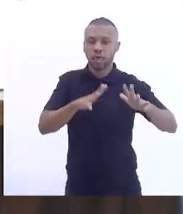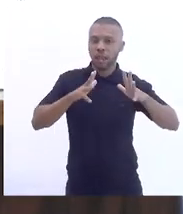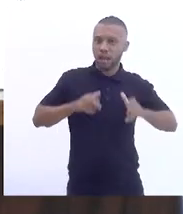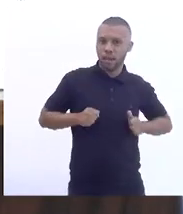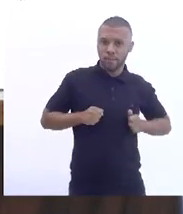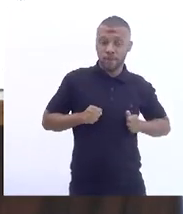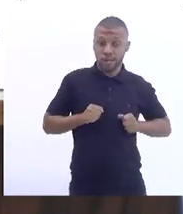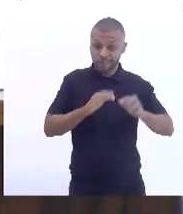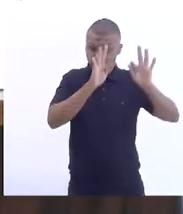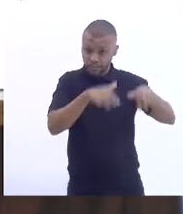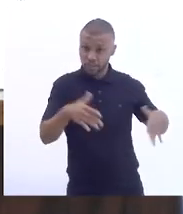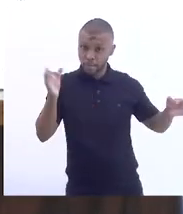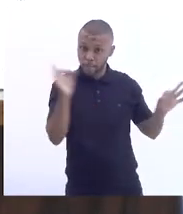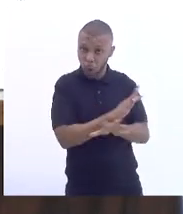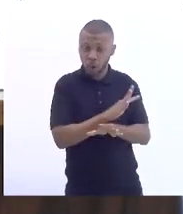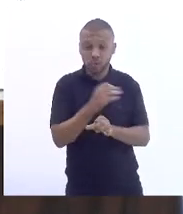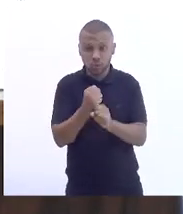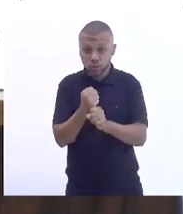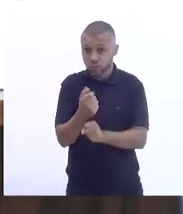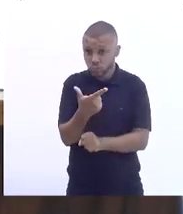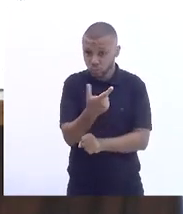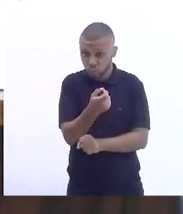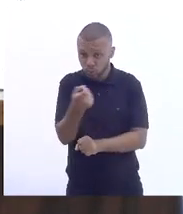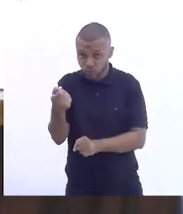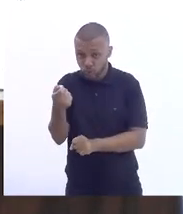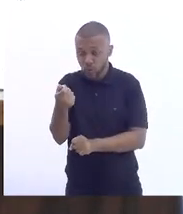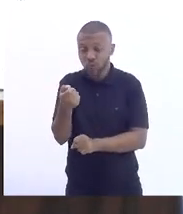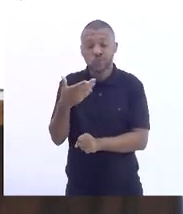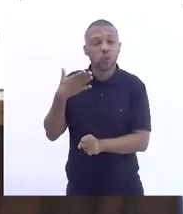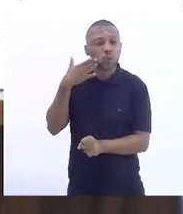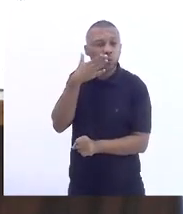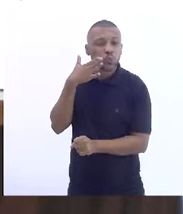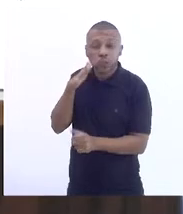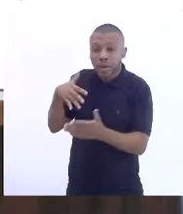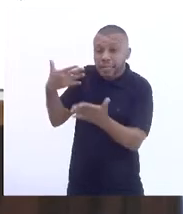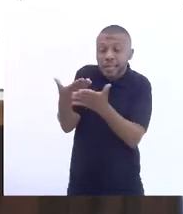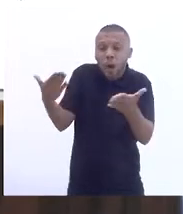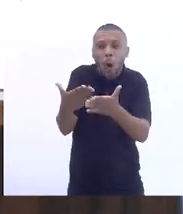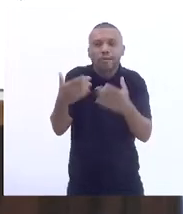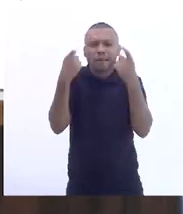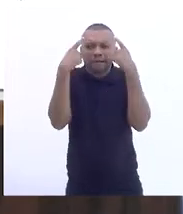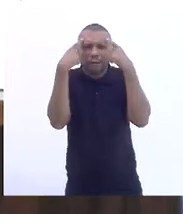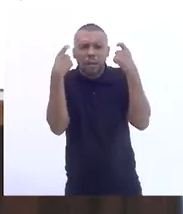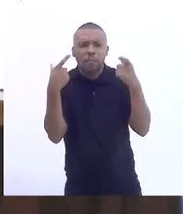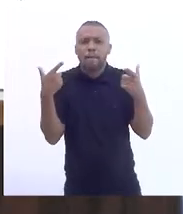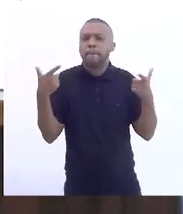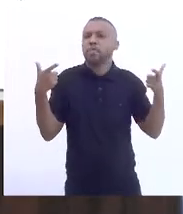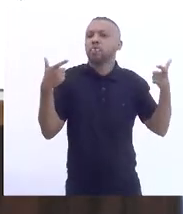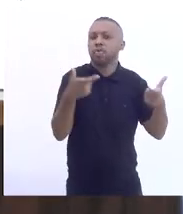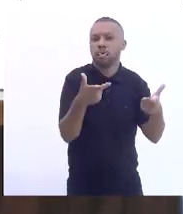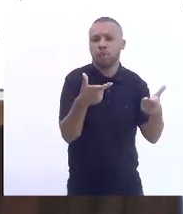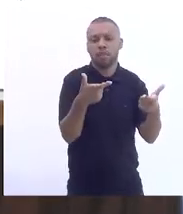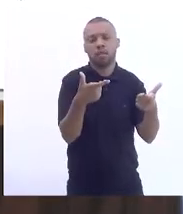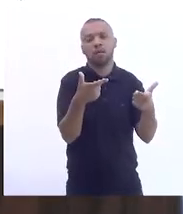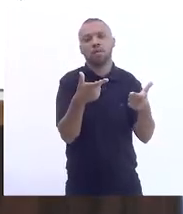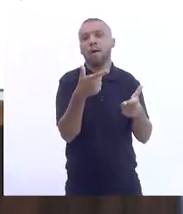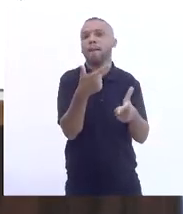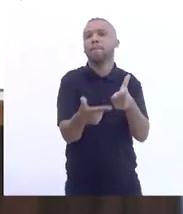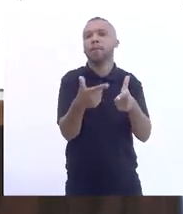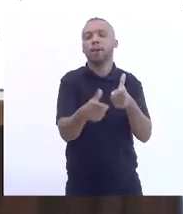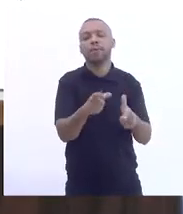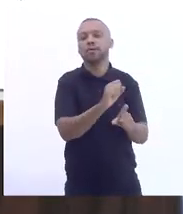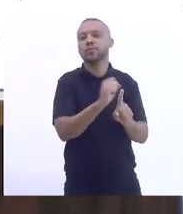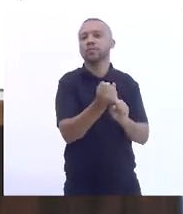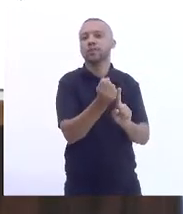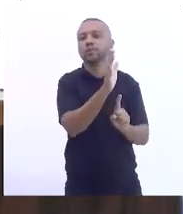usando os dois mil o discurso da letalidade da violência continuou lá o programa social estava colocado